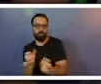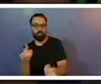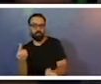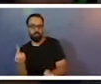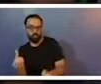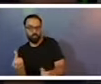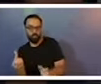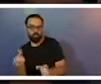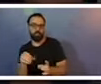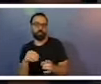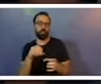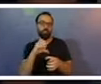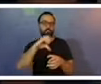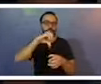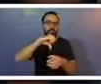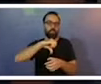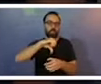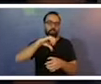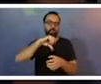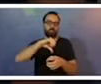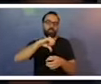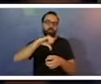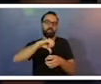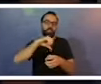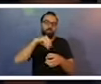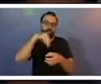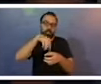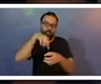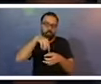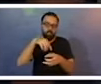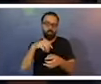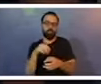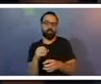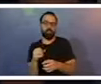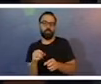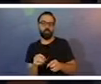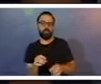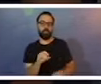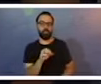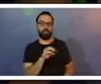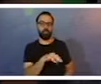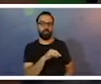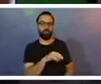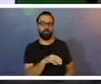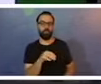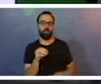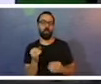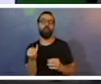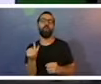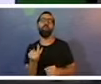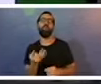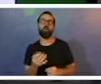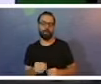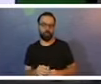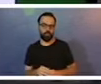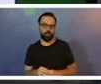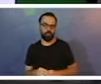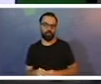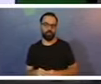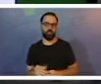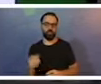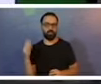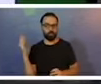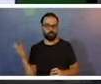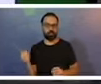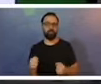e sobram. Então, nós precisamos descobrir quantas unidades vão sobrar aqui dessa divisão. Então, o que